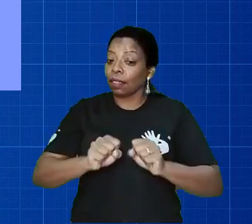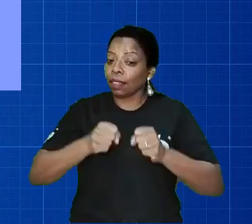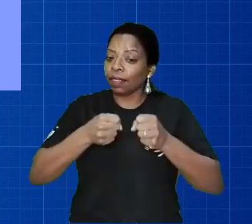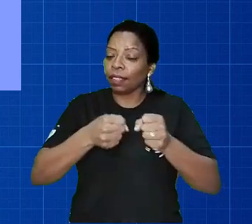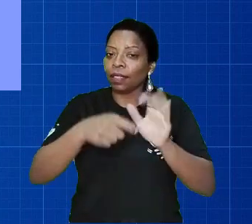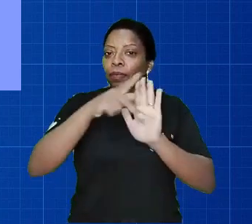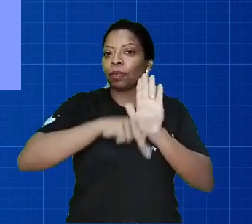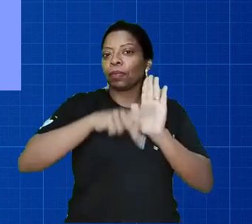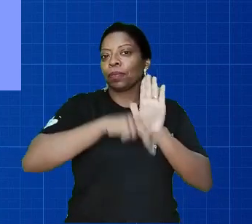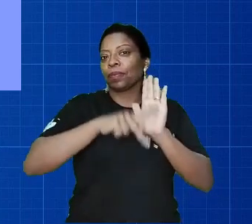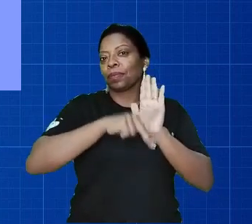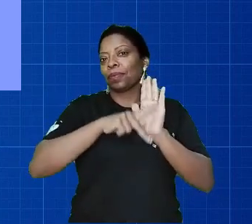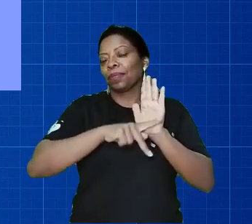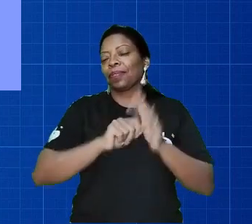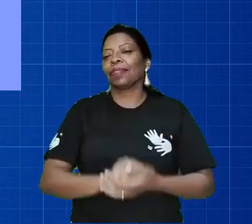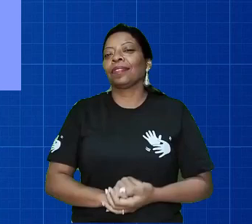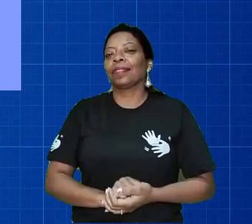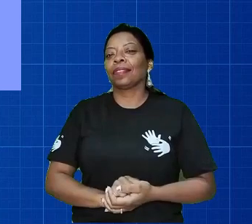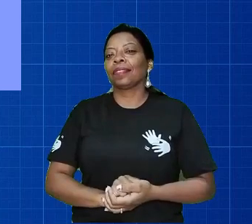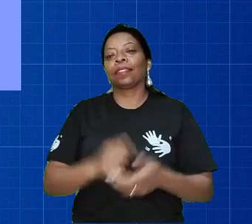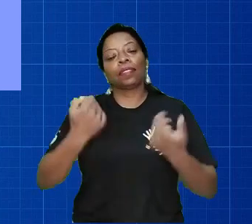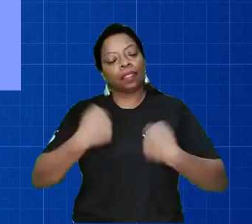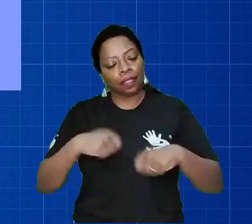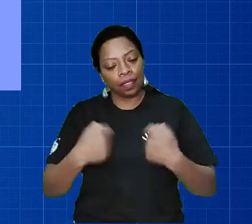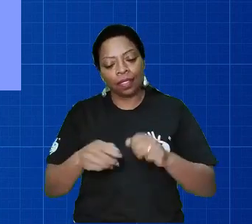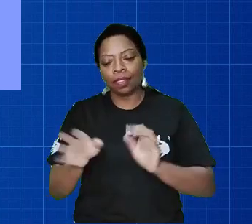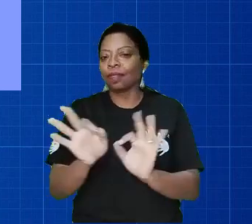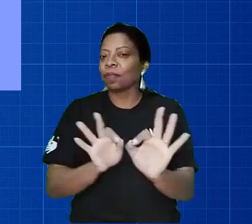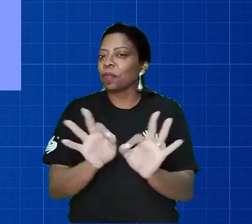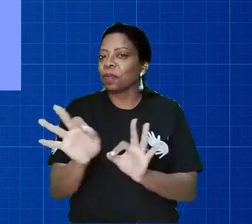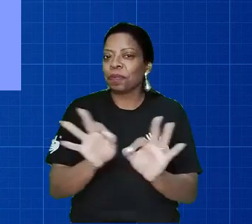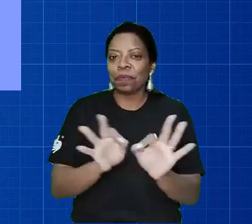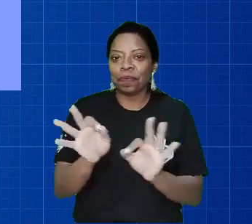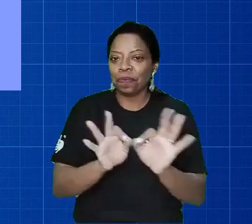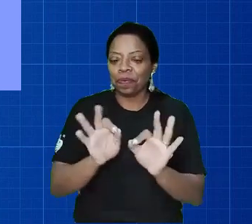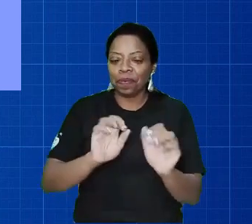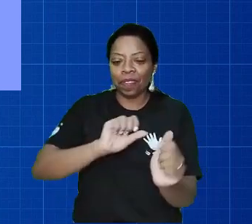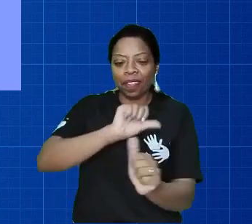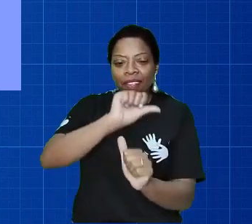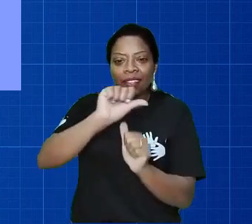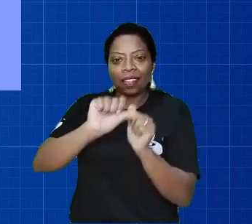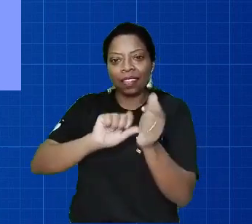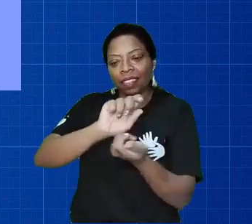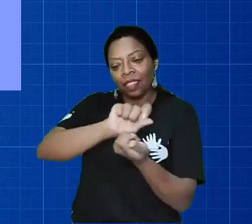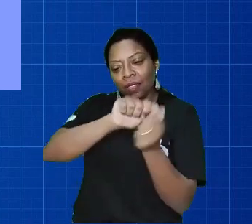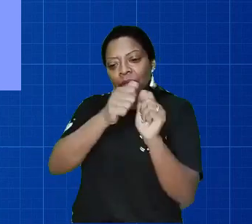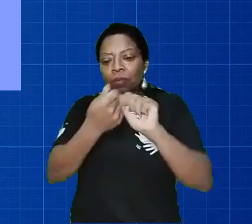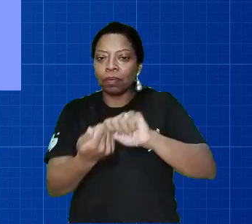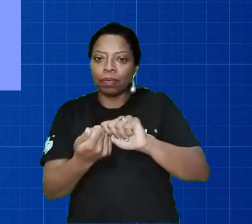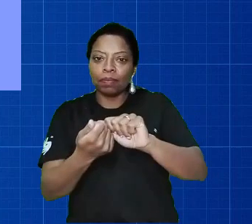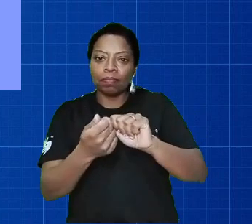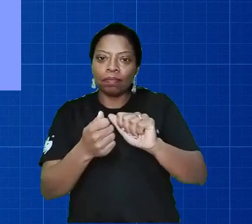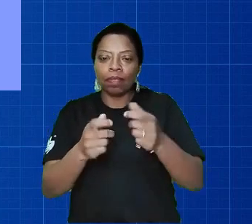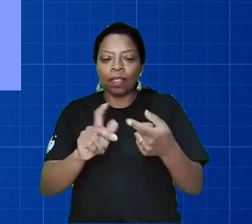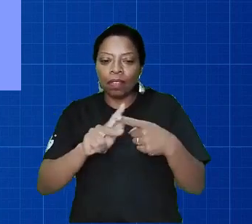atuação, participar na elaboração e na proposta de alteração e também na reformulação do Estatuto